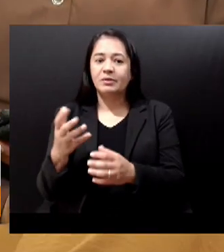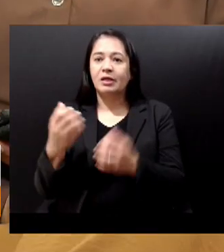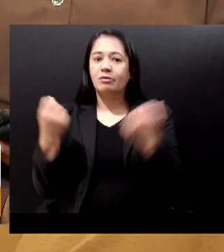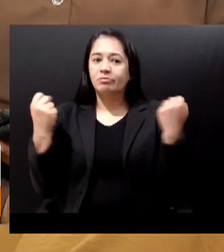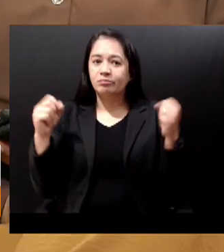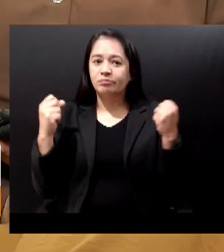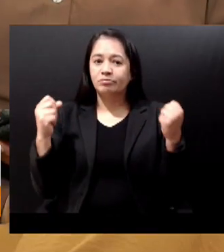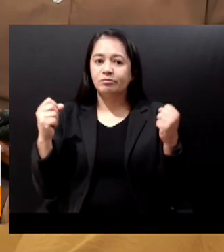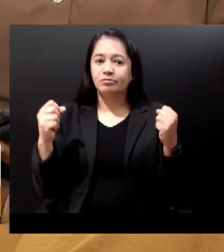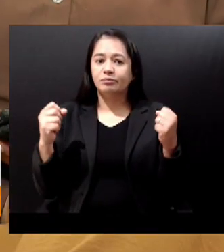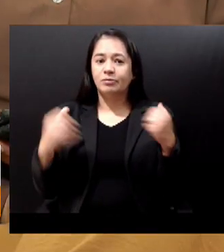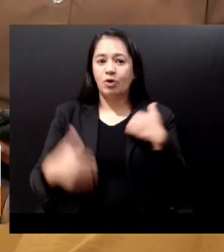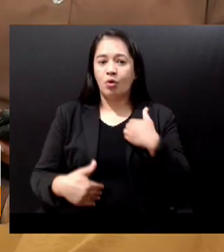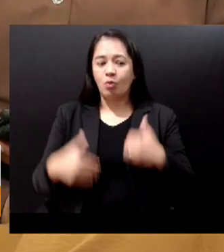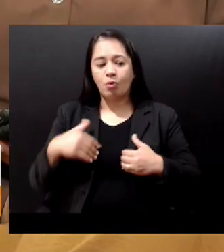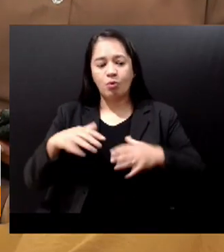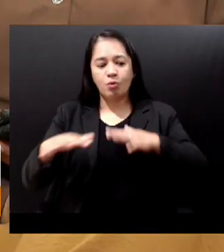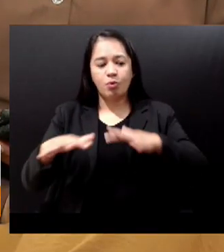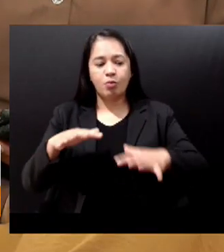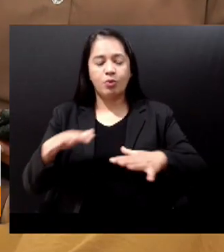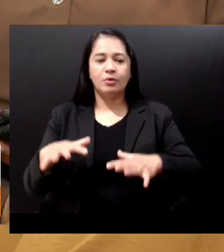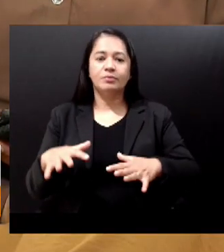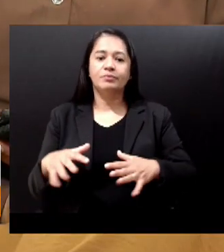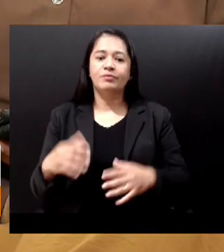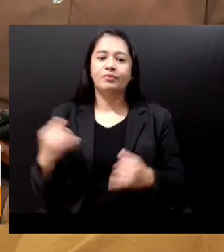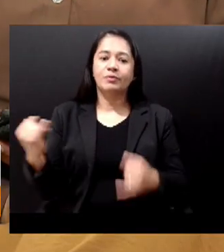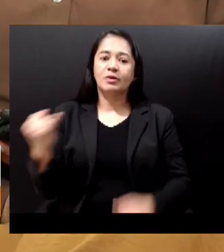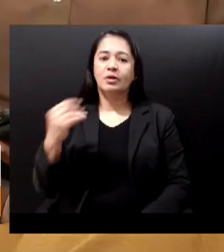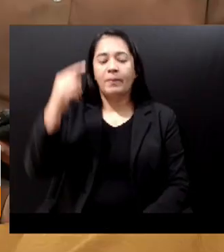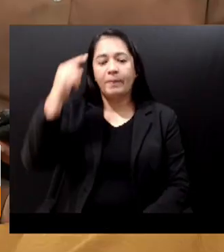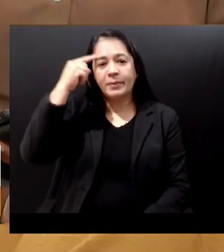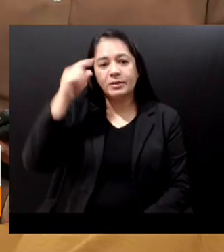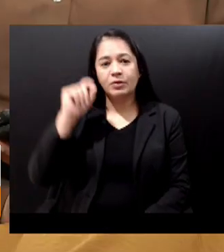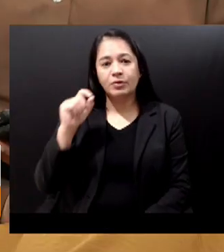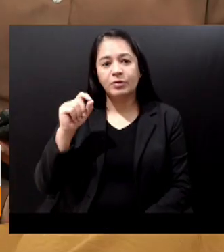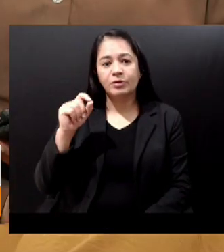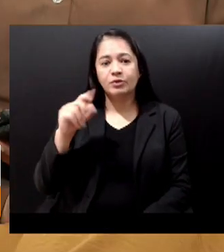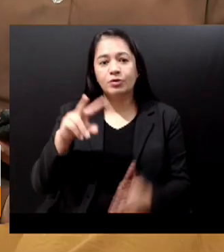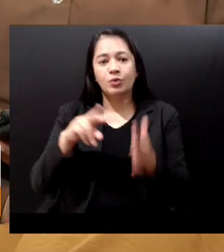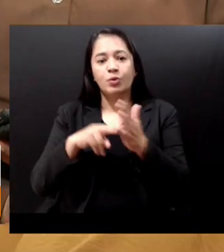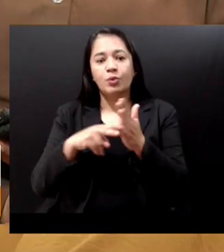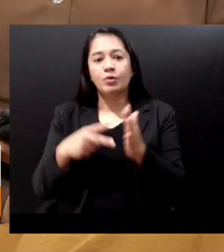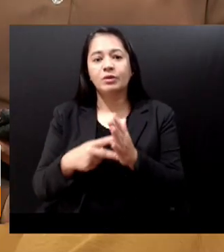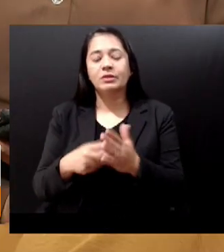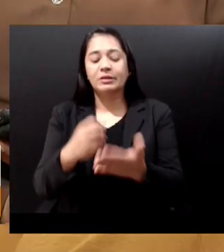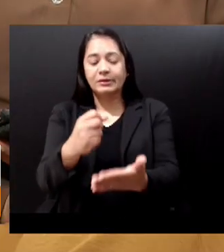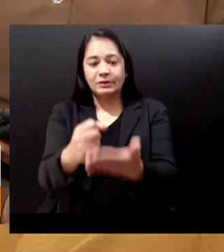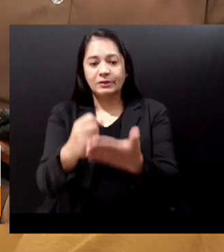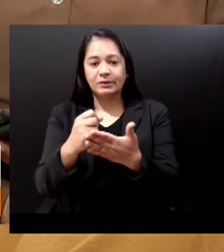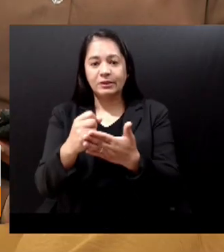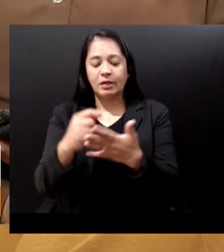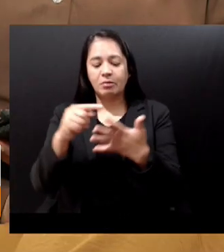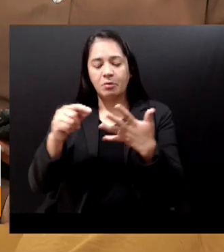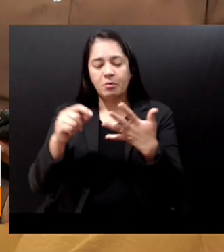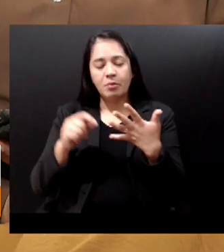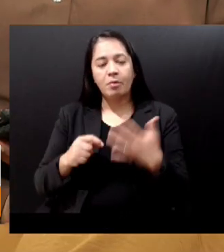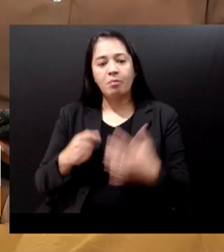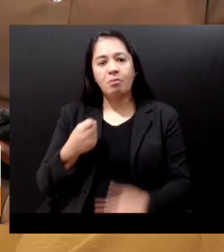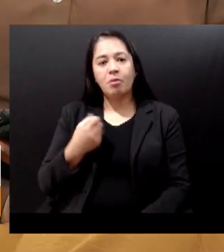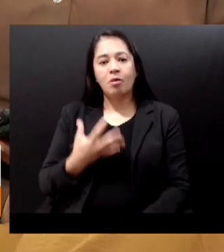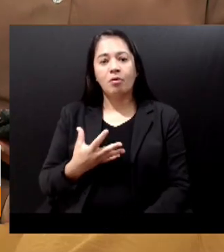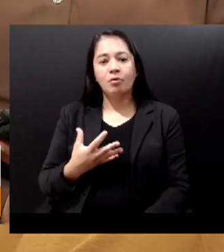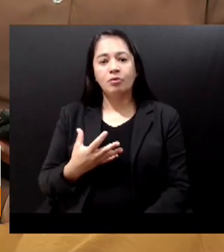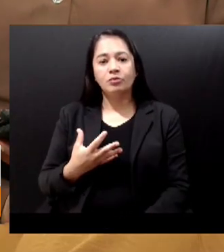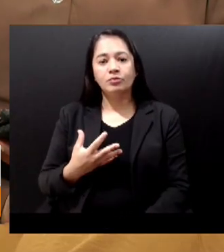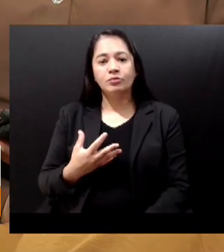o físico, é importante pensar em algo que faça sentido e que traga algum benefício, no sentido